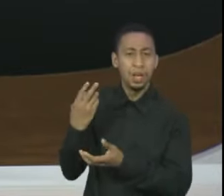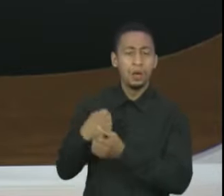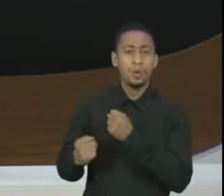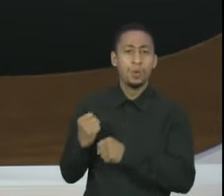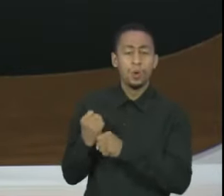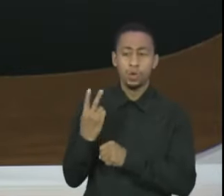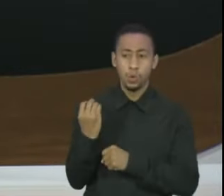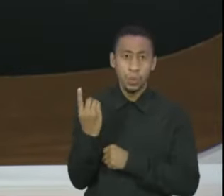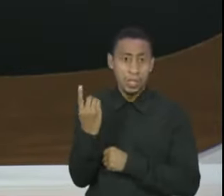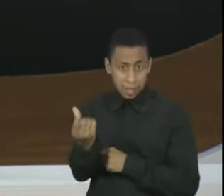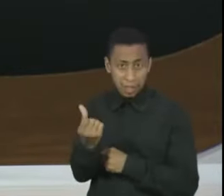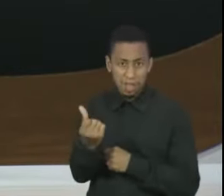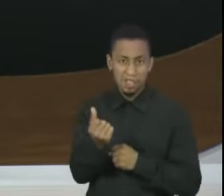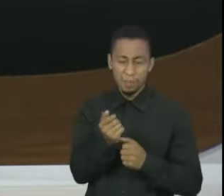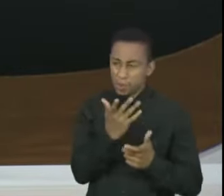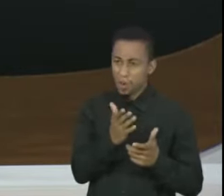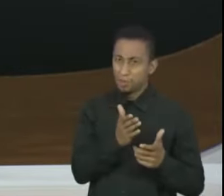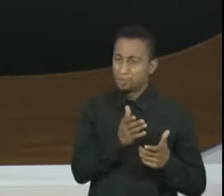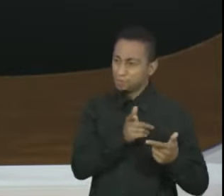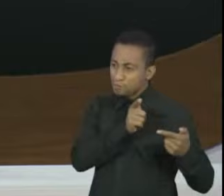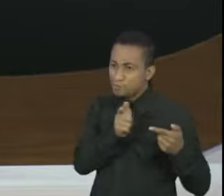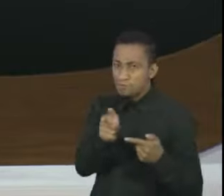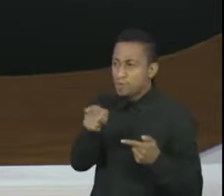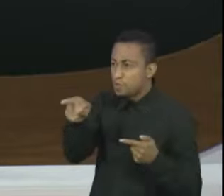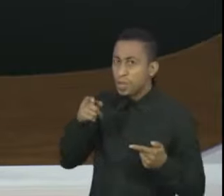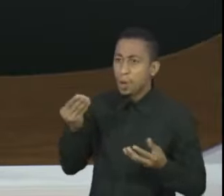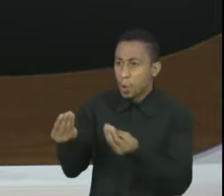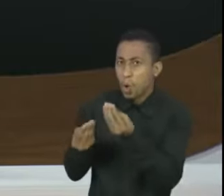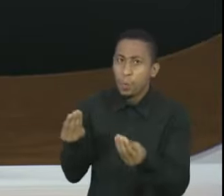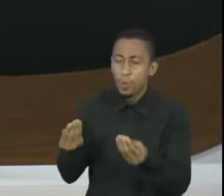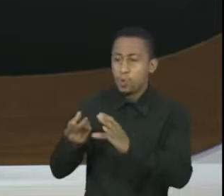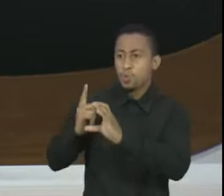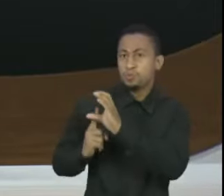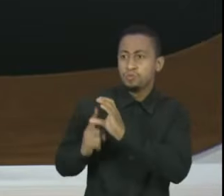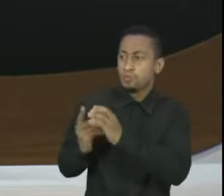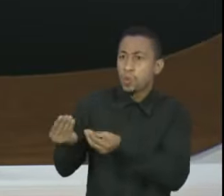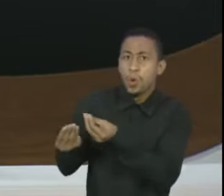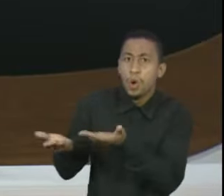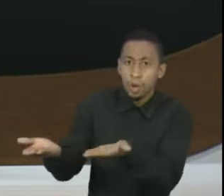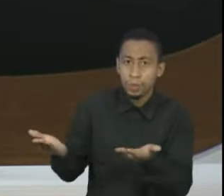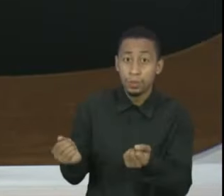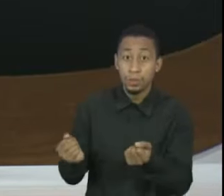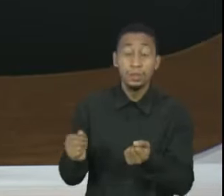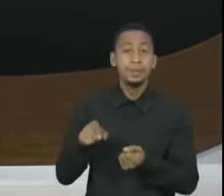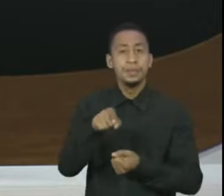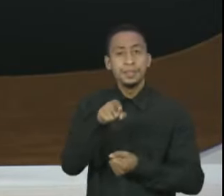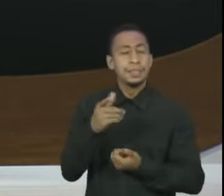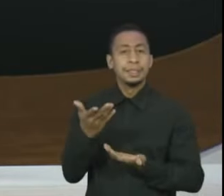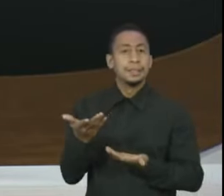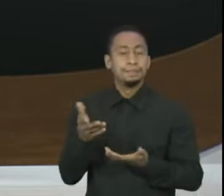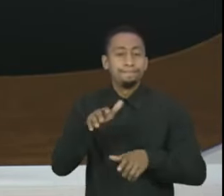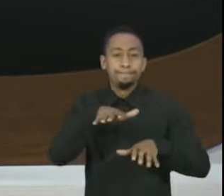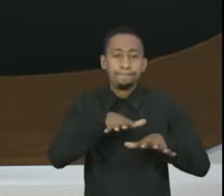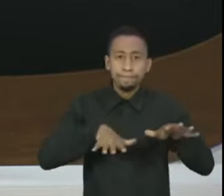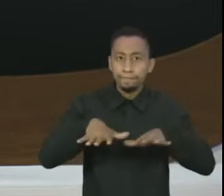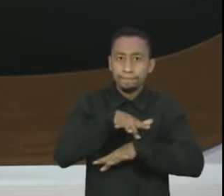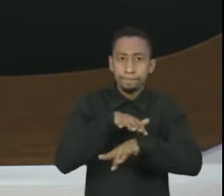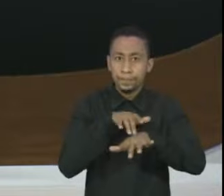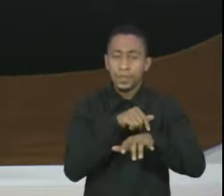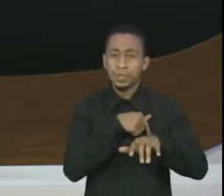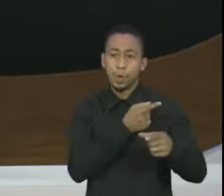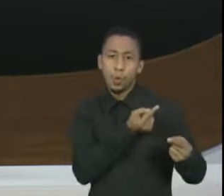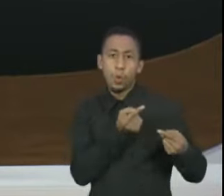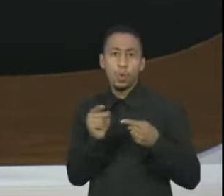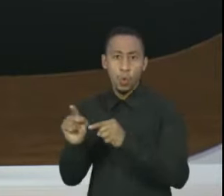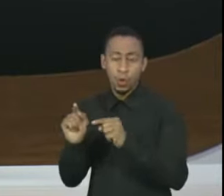2016 sendo chamado de comunista serviço que o papa também é chamado de comunista como o senhor vê essas reações ao papado